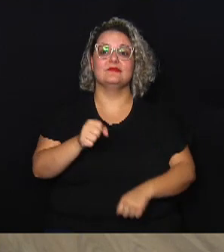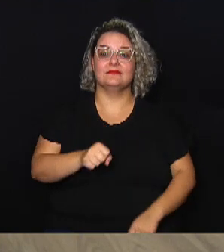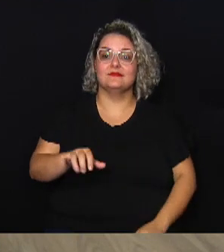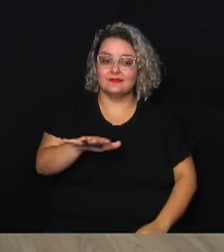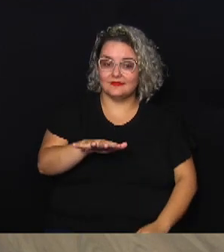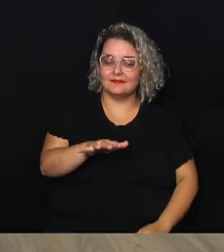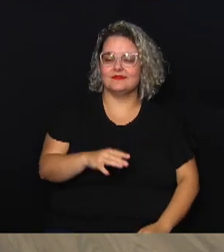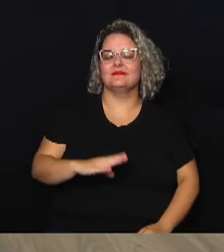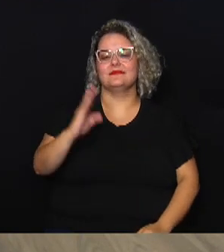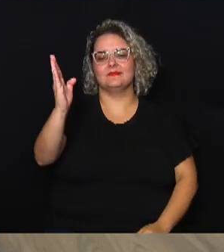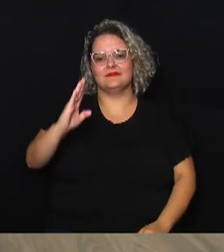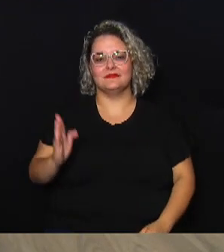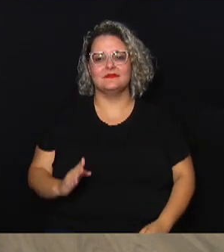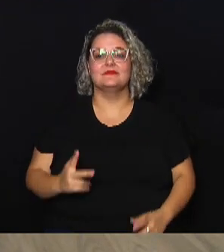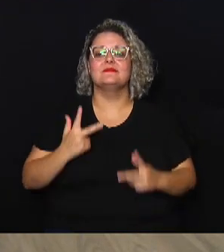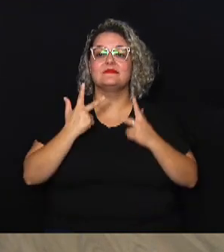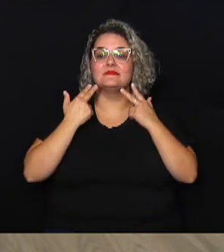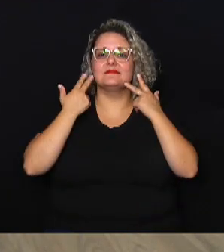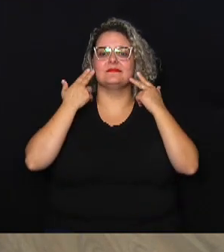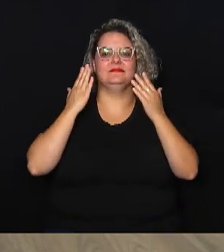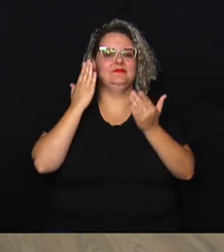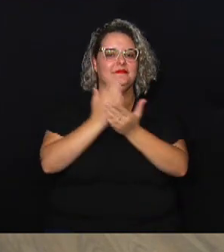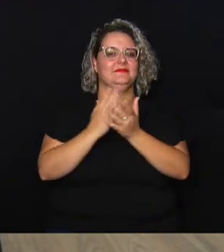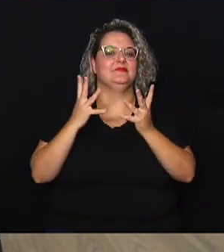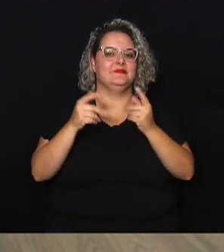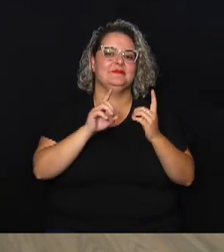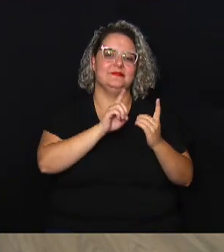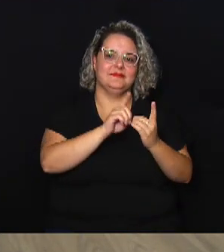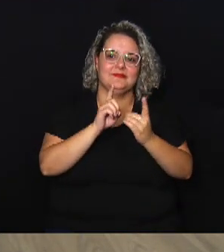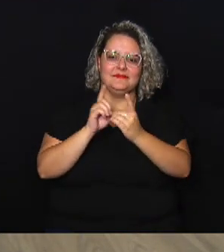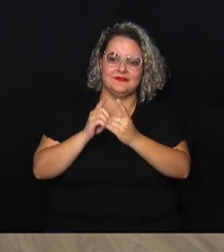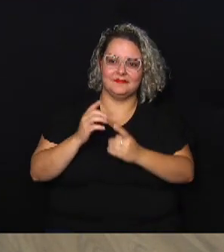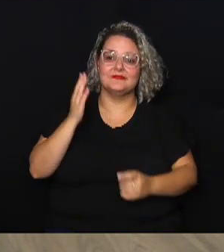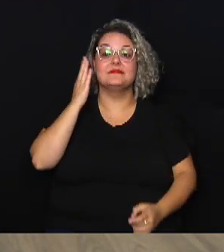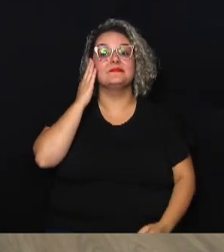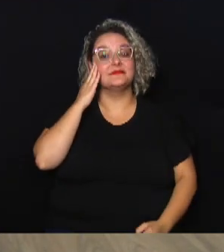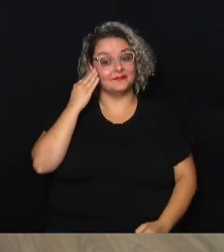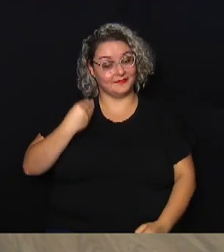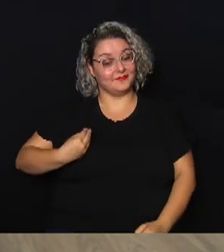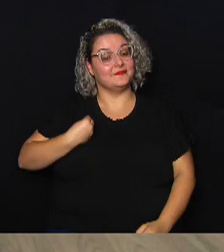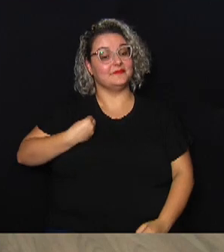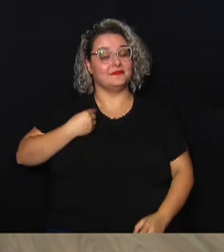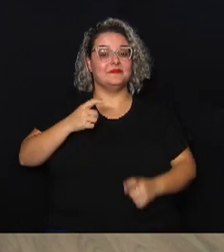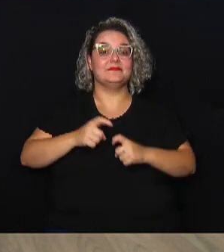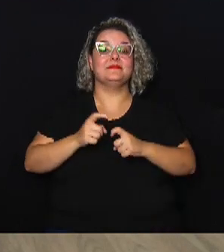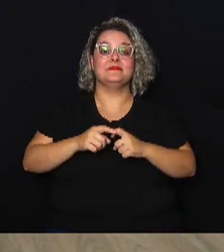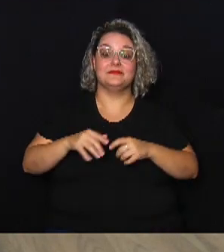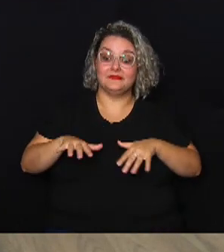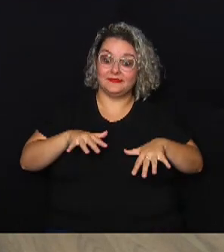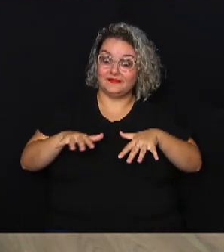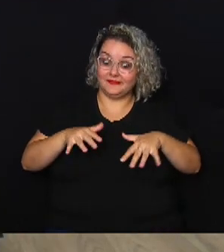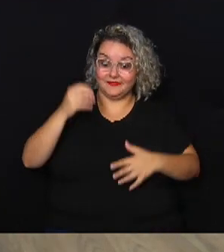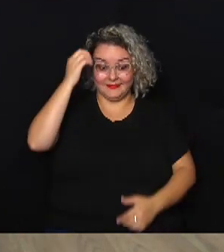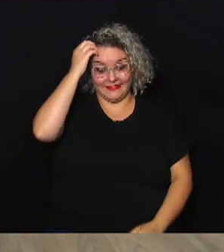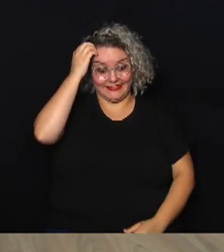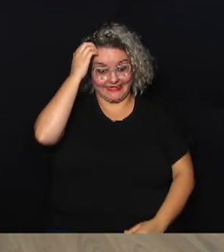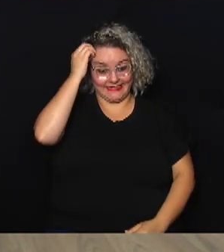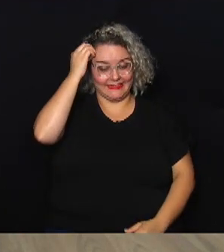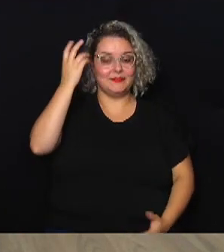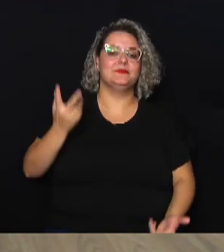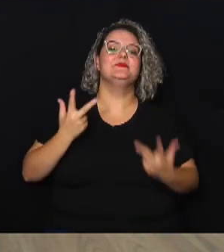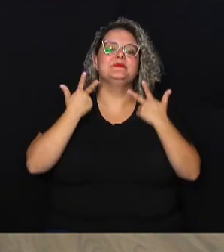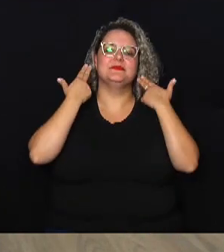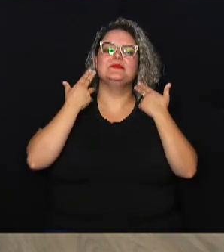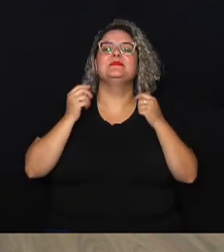Brasileira de Cirurgia Plástica, parou todos os atendimentos, a gente sabe que vida de médico é sempre corrida, principalmente aí de cirurgião plástico, mas